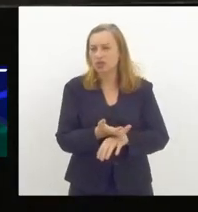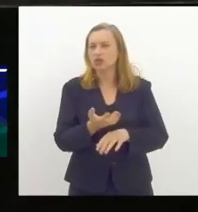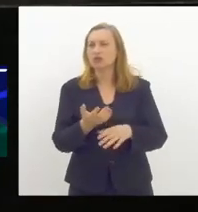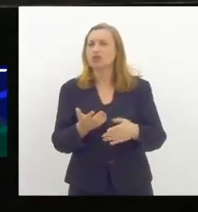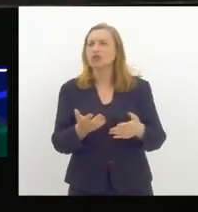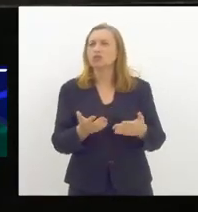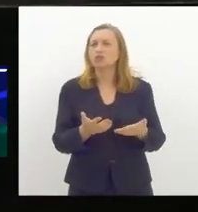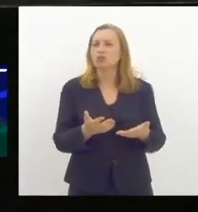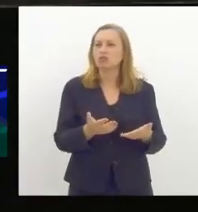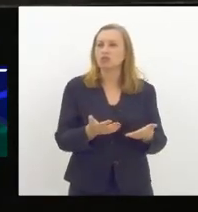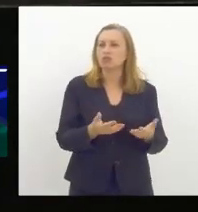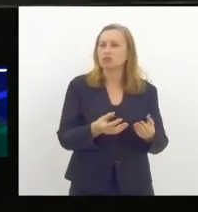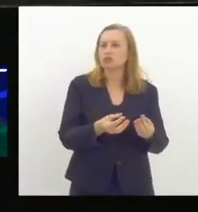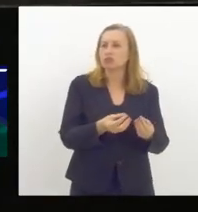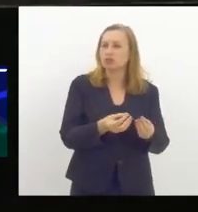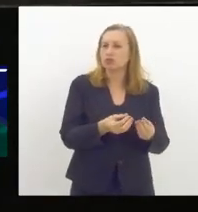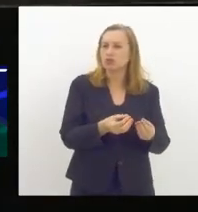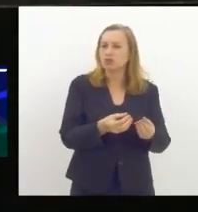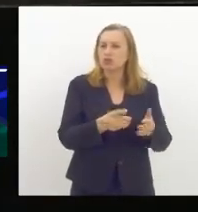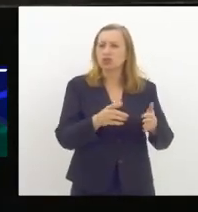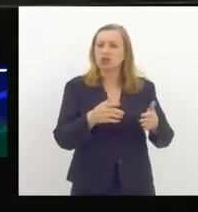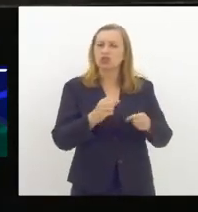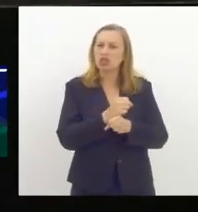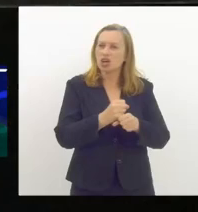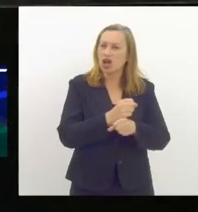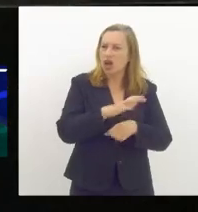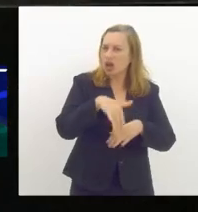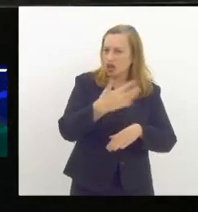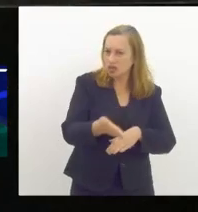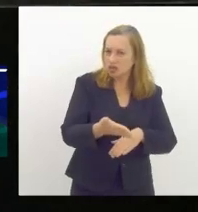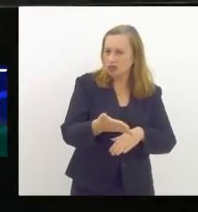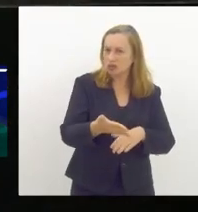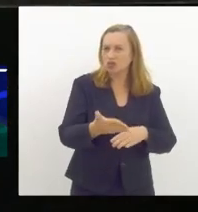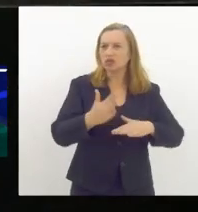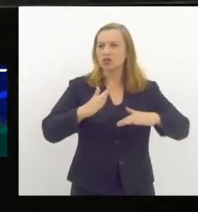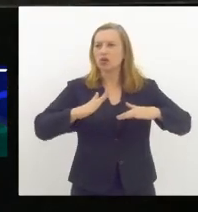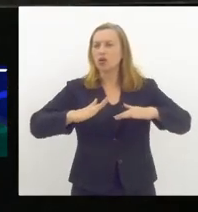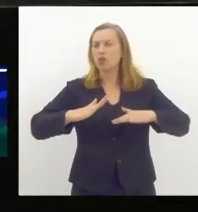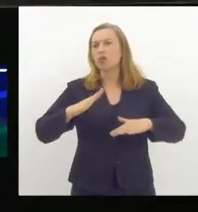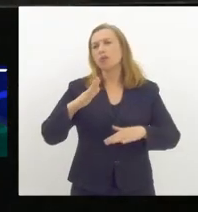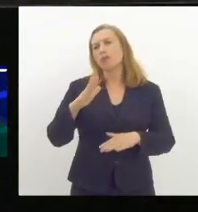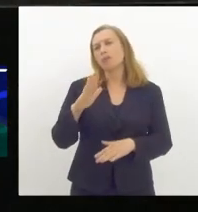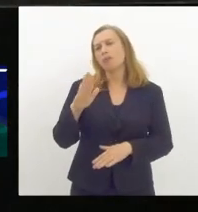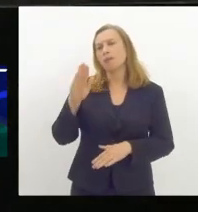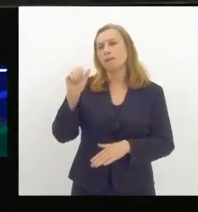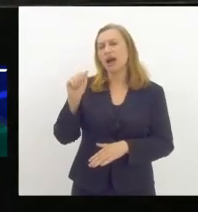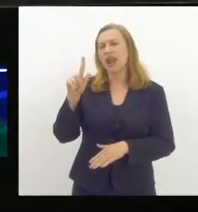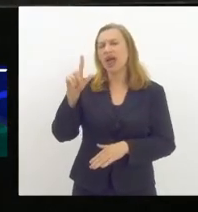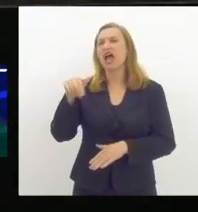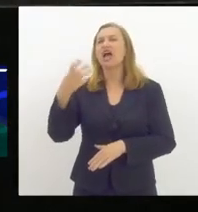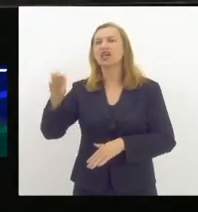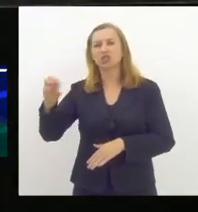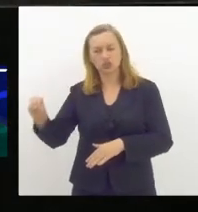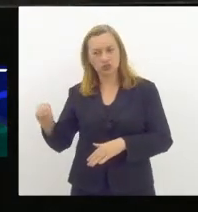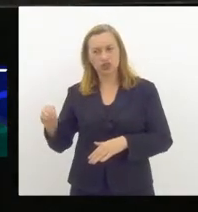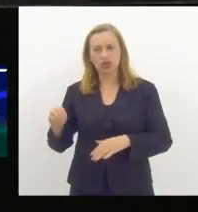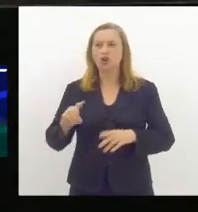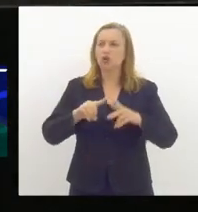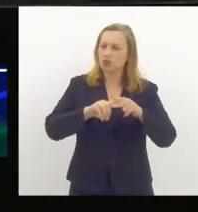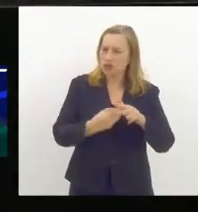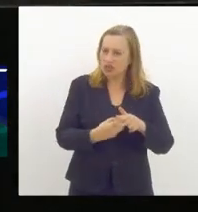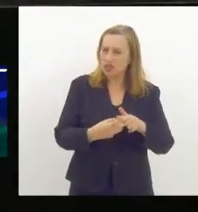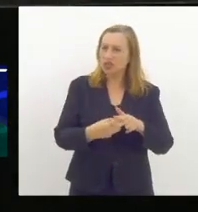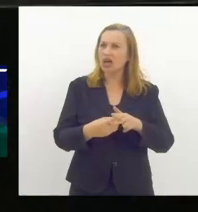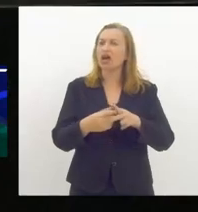tempo se deteriorou na depois de não sei quantos anos que estava consertar balança né tia Deputado a sério o balanço